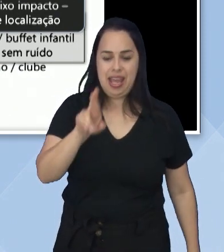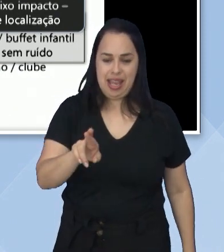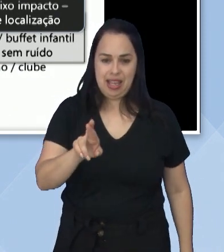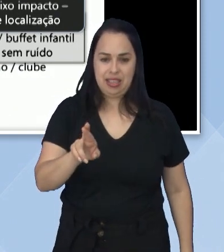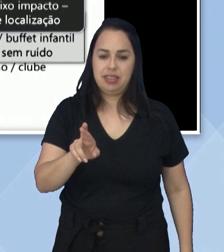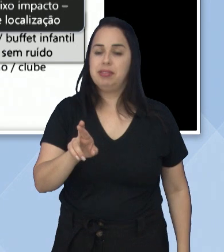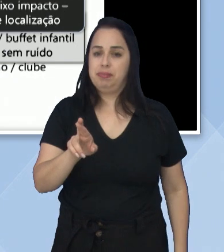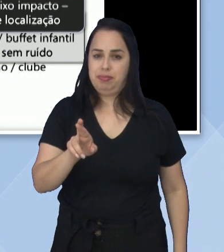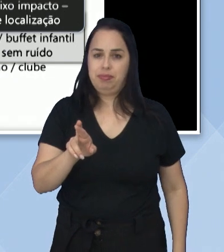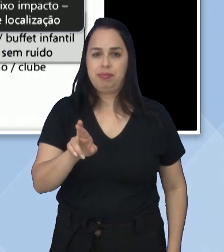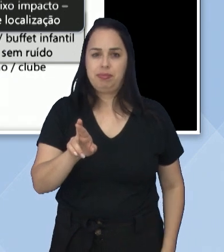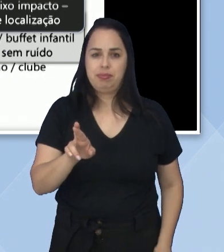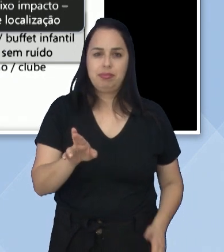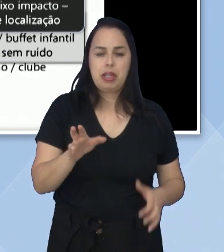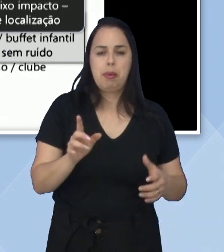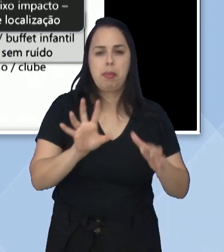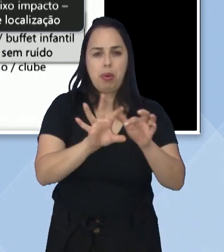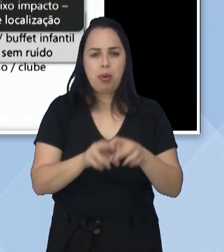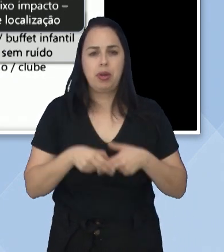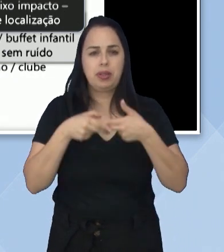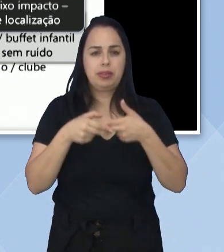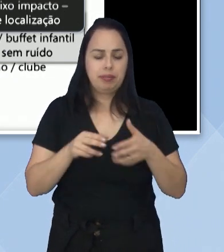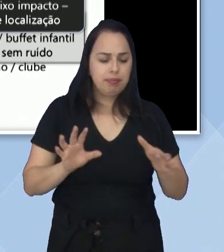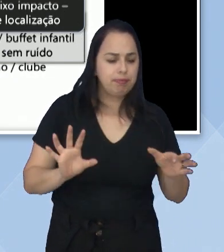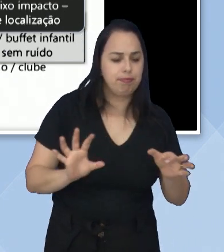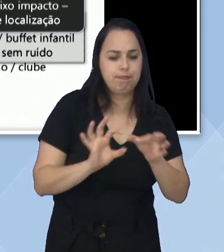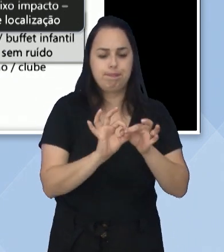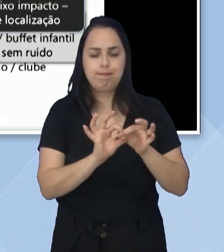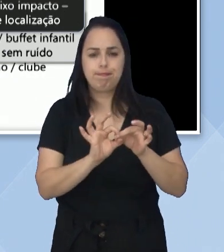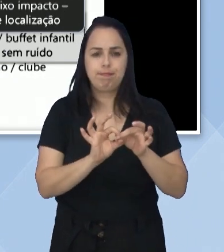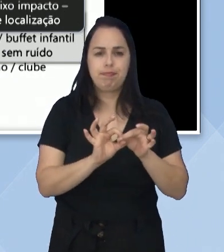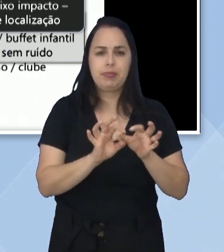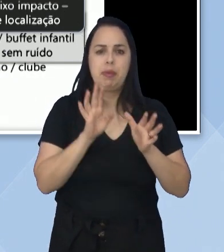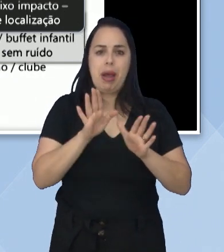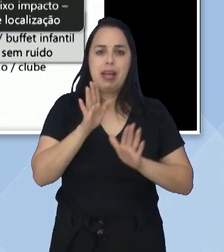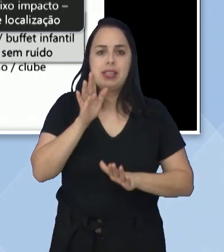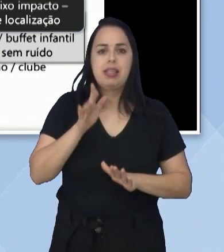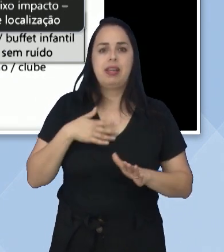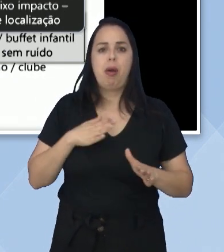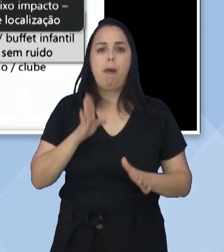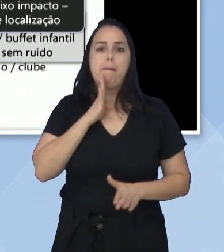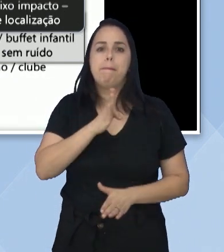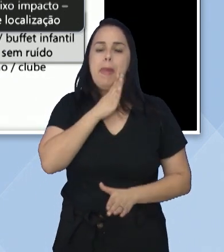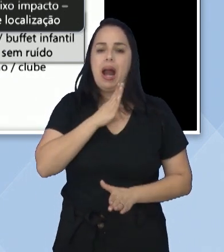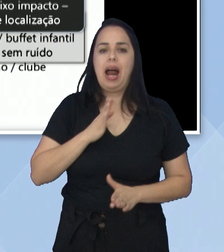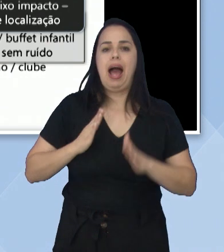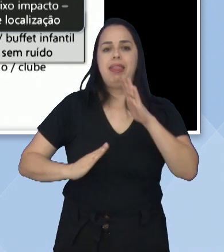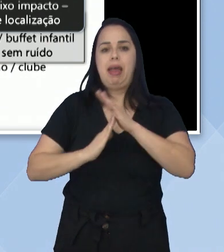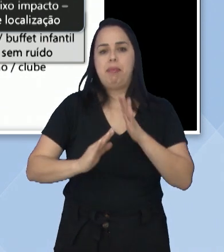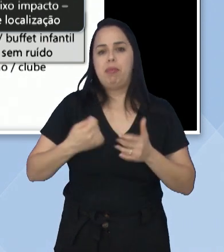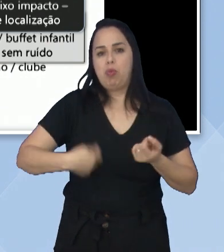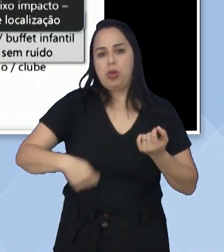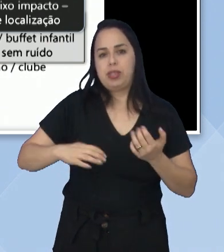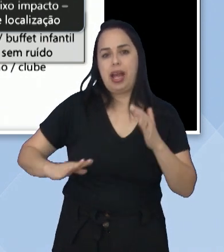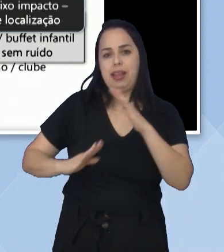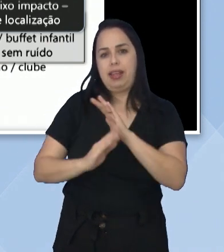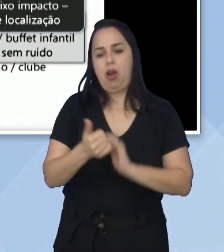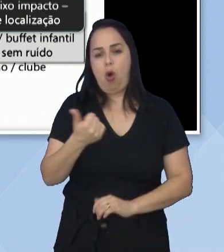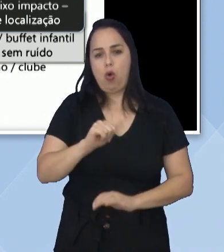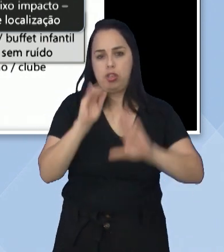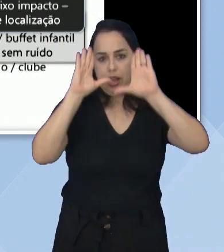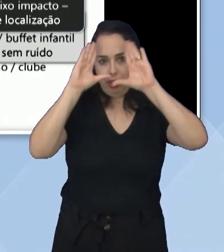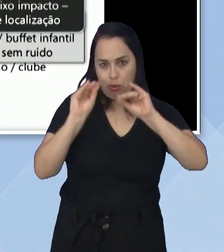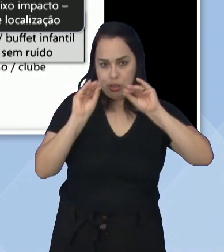de uso direto a gente está colocando uma cautela em relação a essa interface que é preservando essas localidades de conflitos de